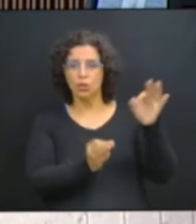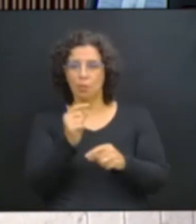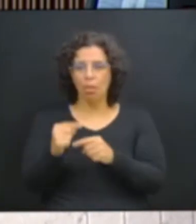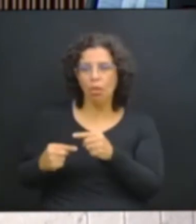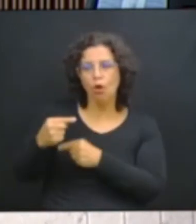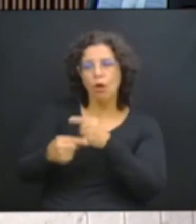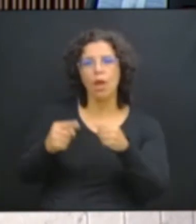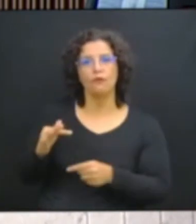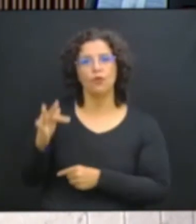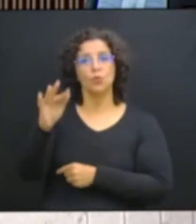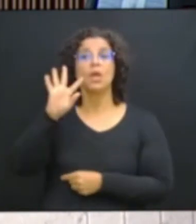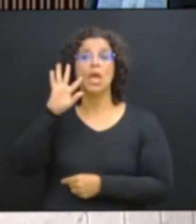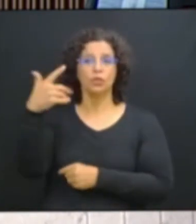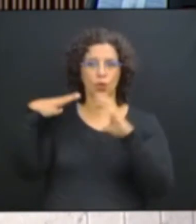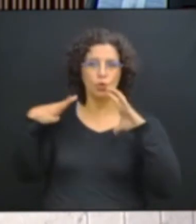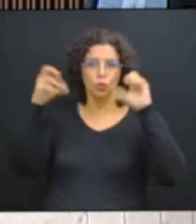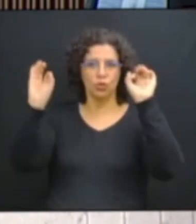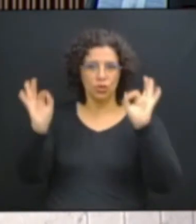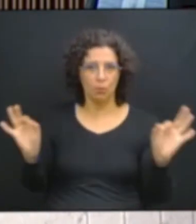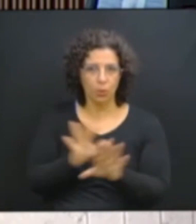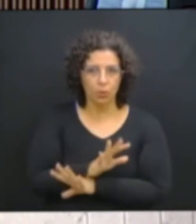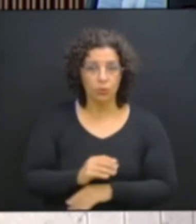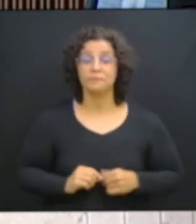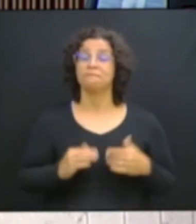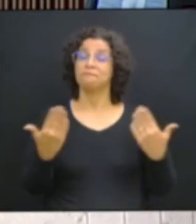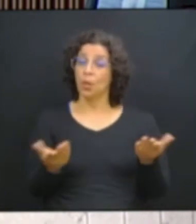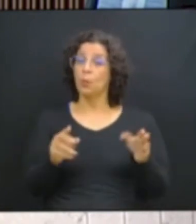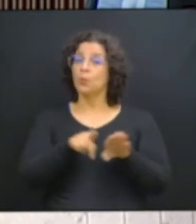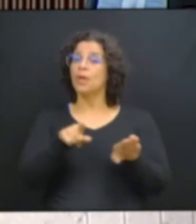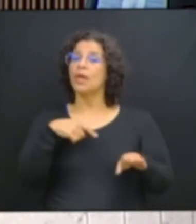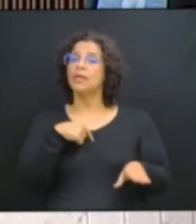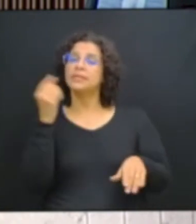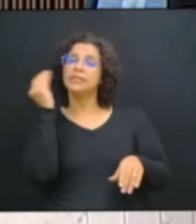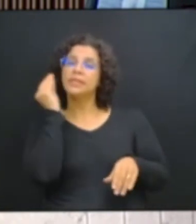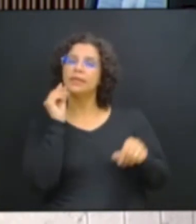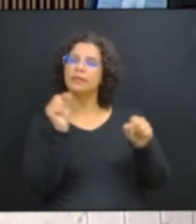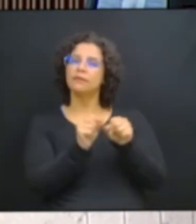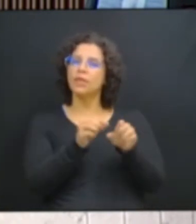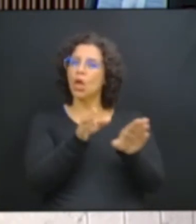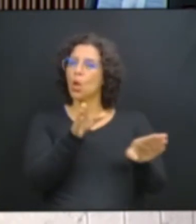protelatória? E por que esses passos são dados